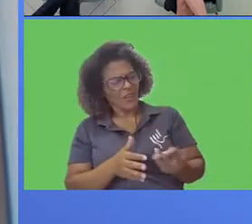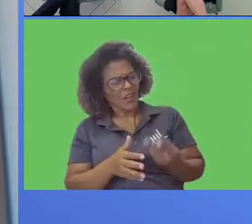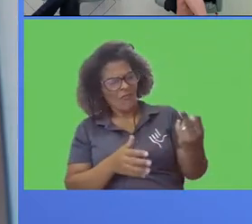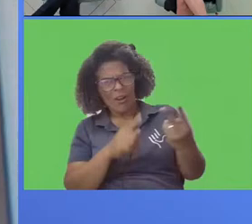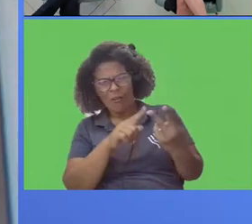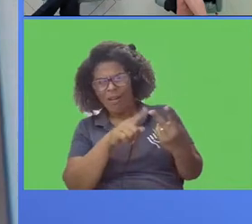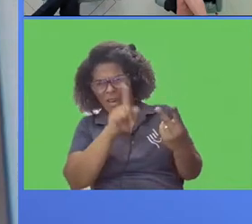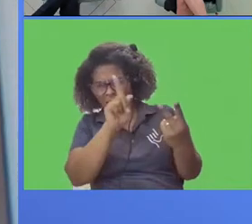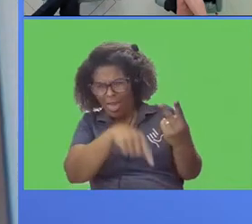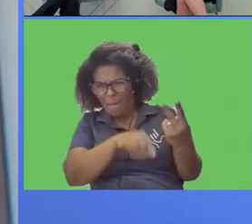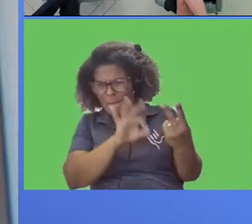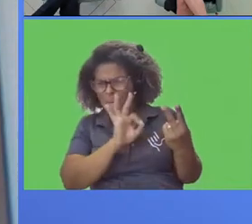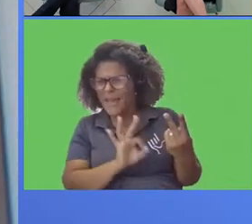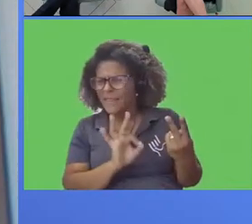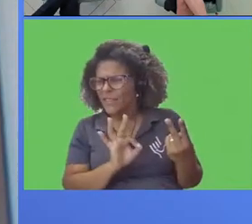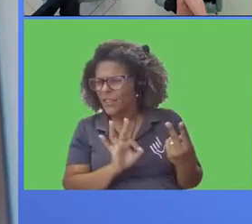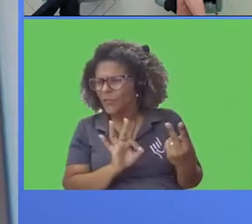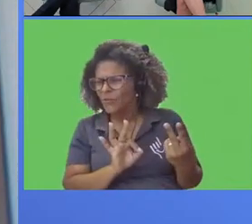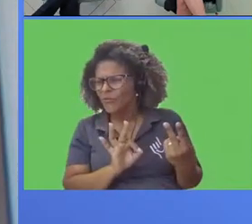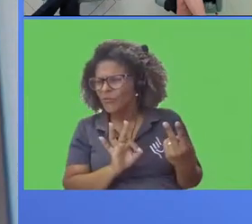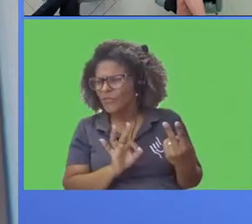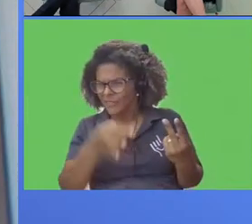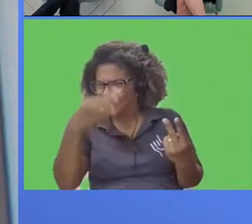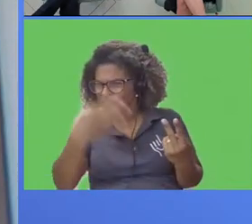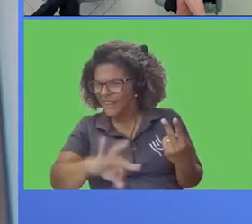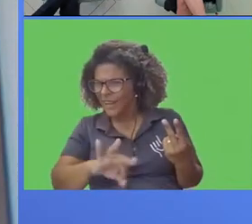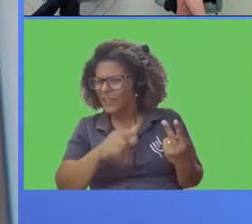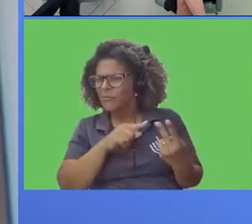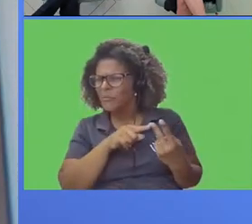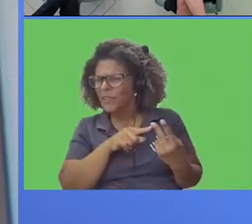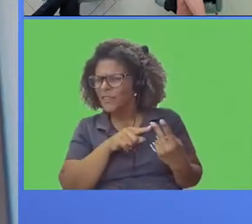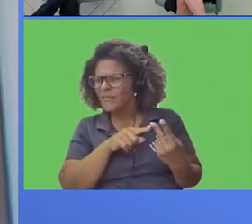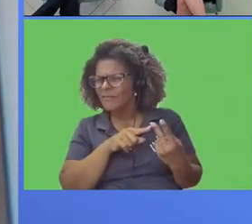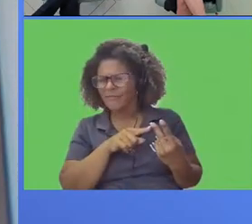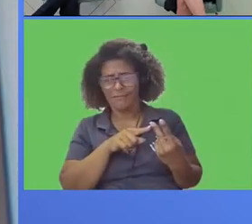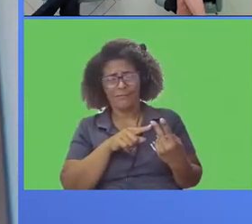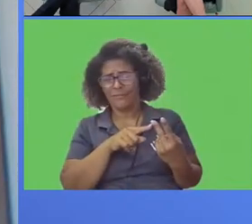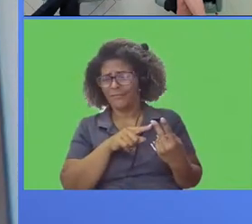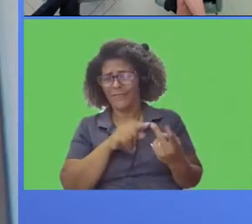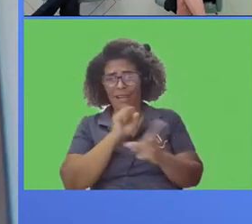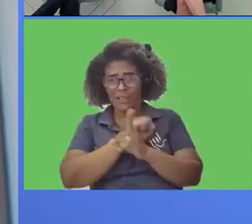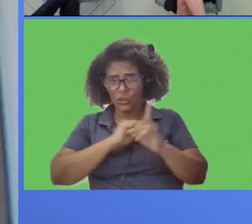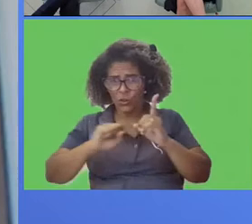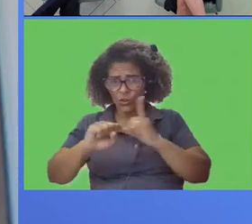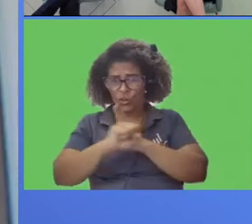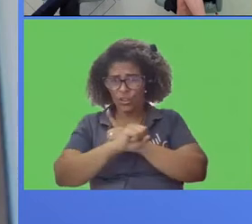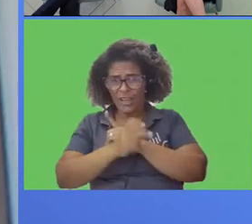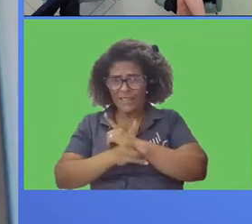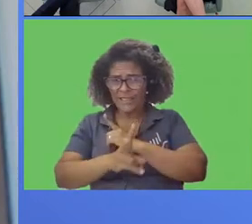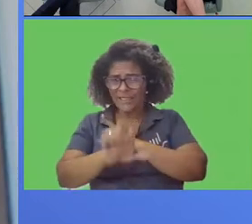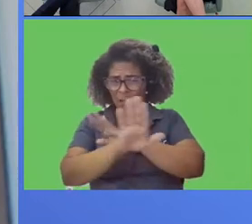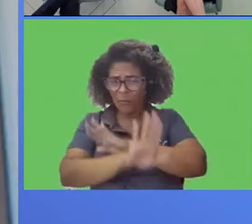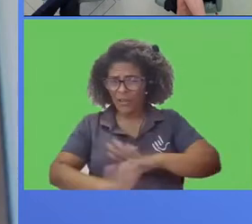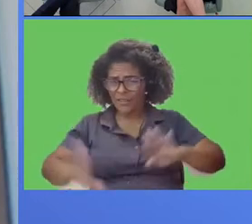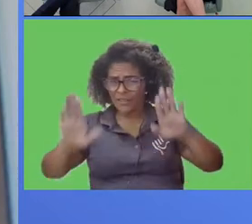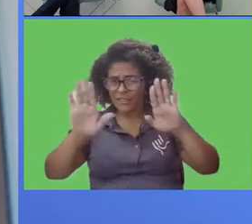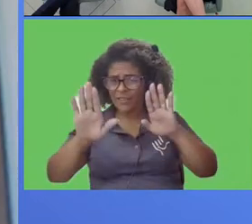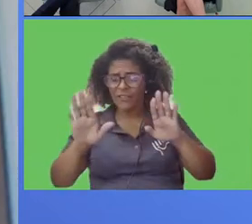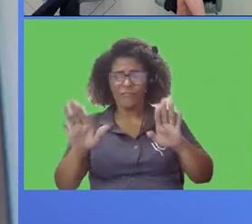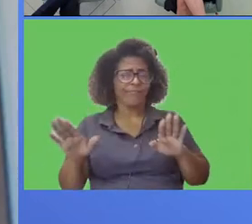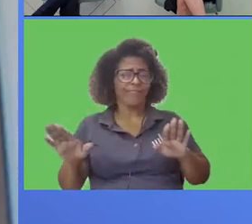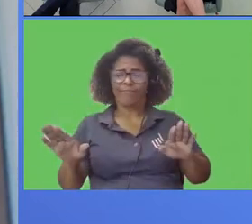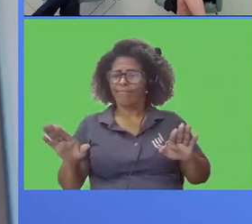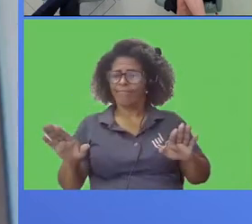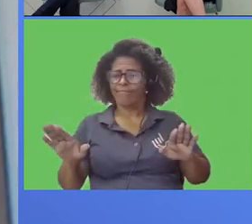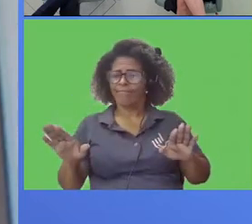acaba naturalizando na sociedade, né? Não é sempre que a sociedade foi assim, não é sempre que a sociedade foi